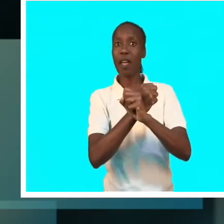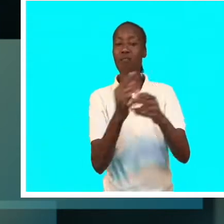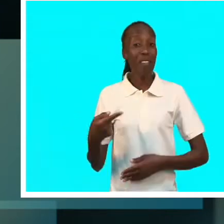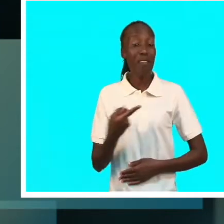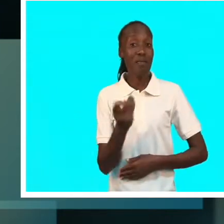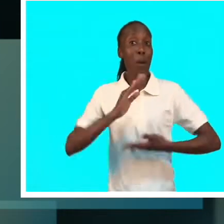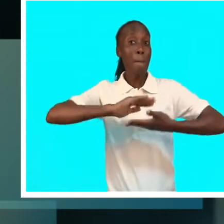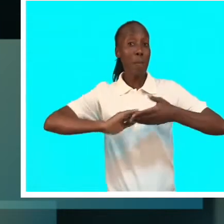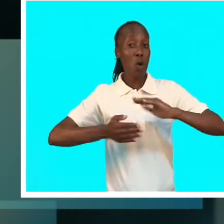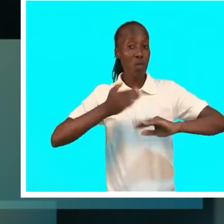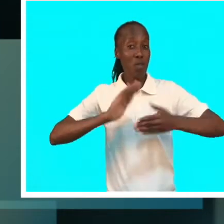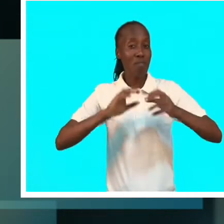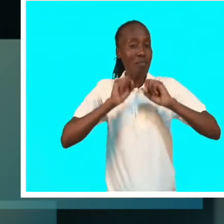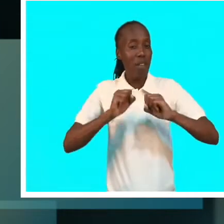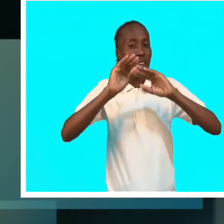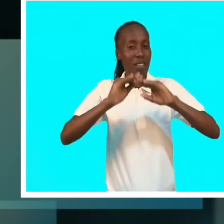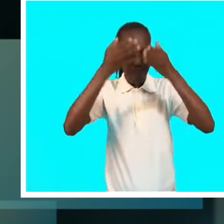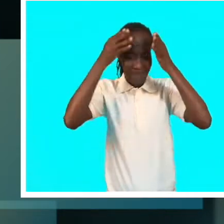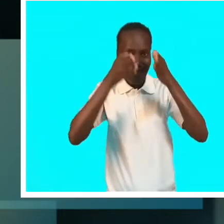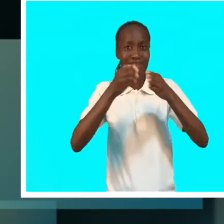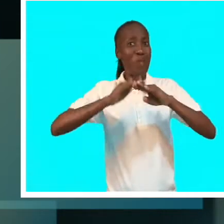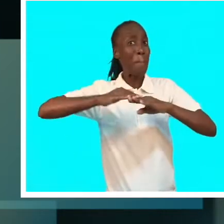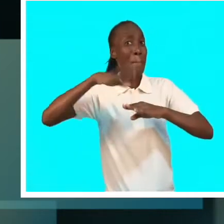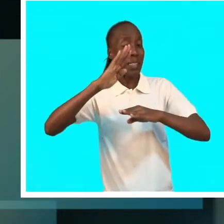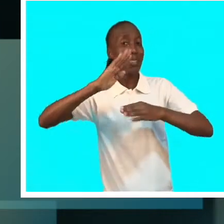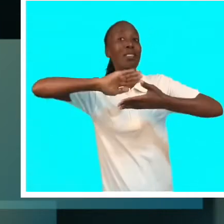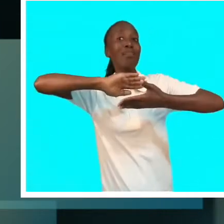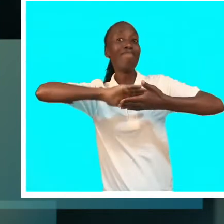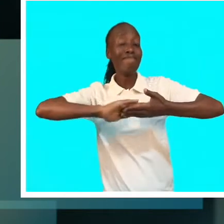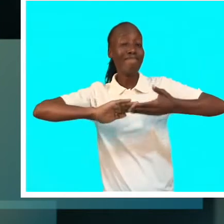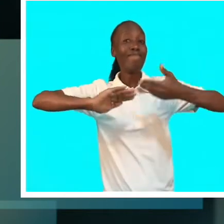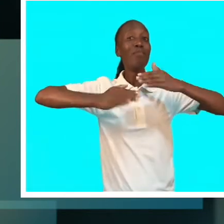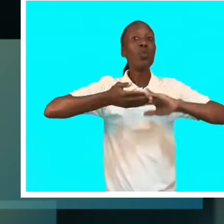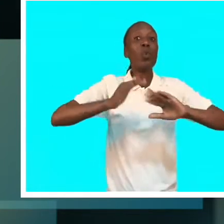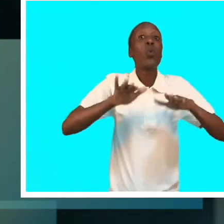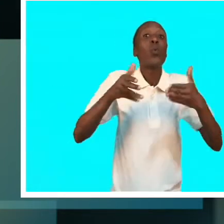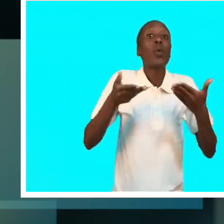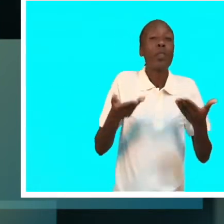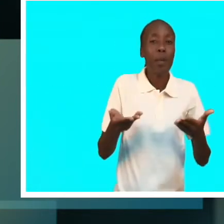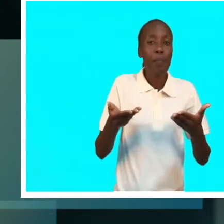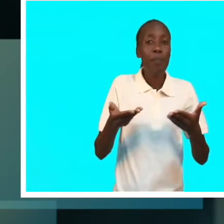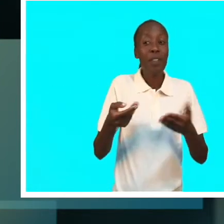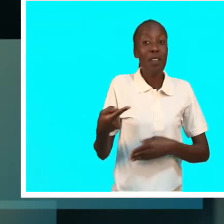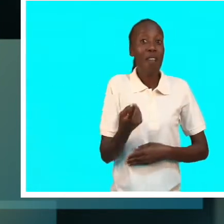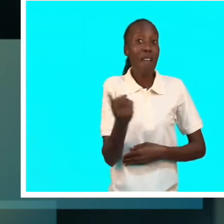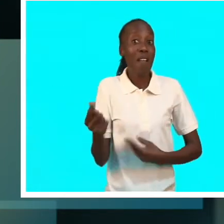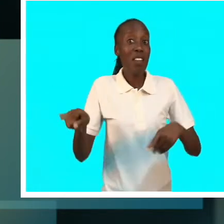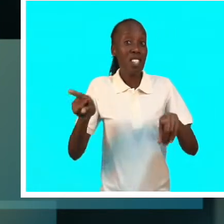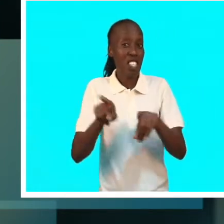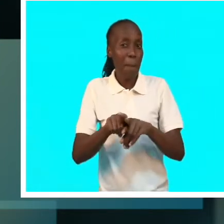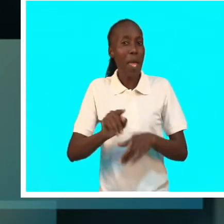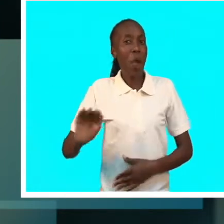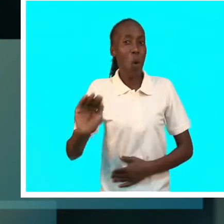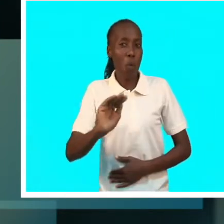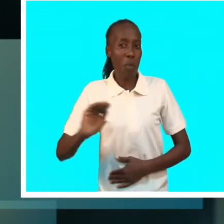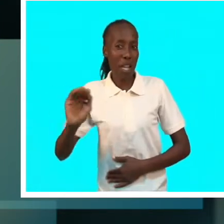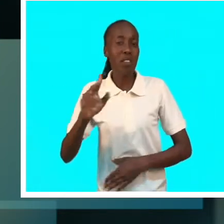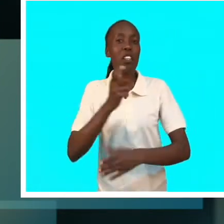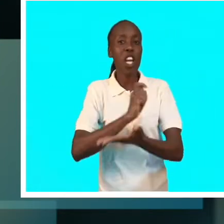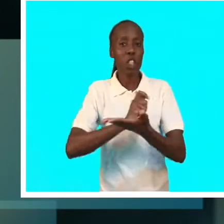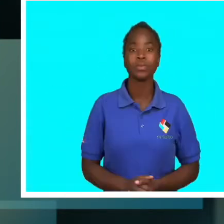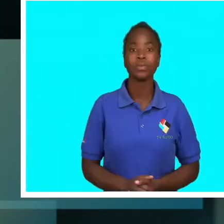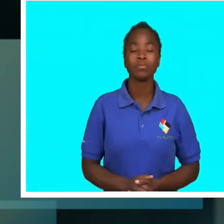acidentes. Exige muito esforço por parte dos professores, assim como também por parte de toda a